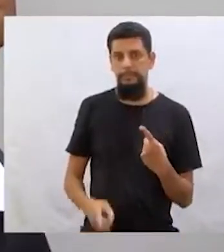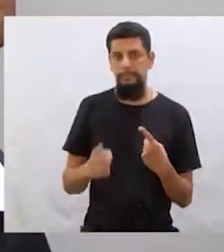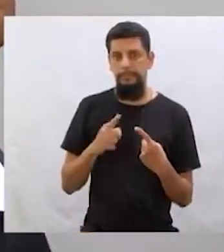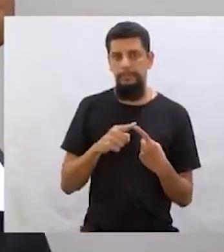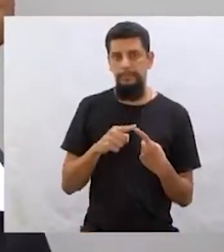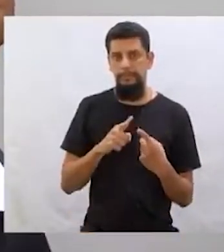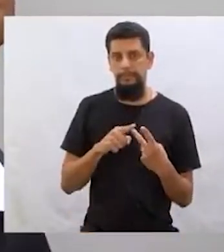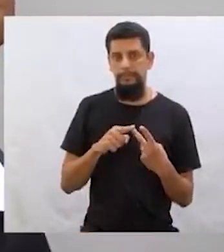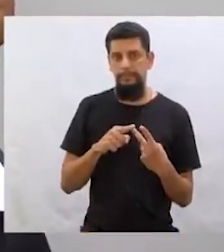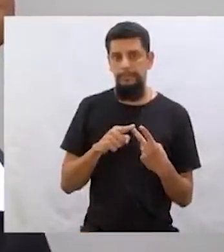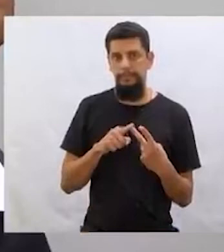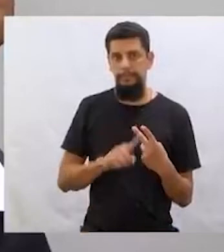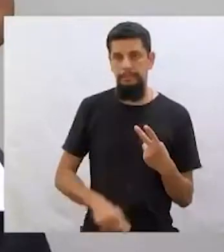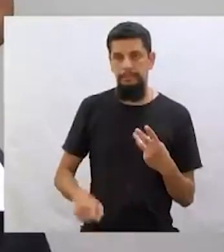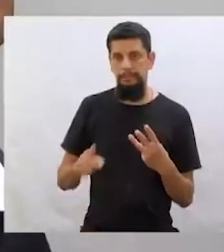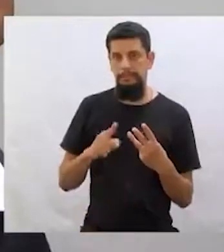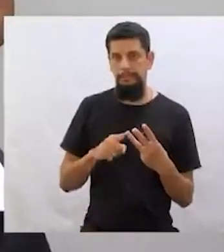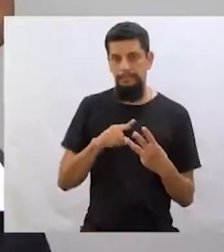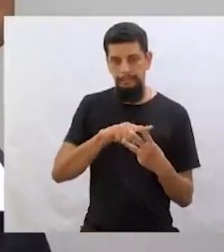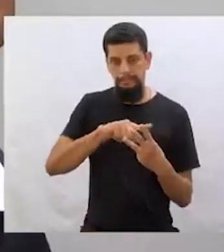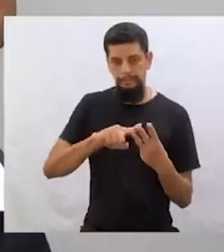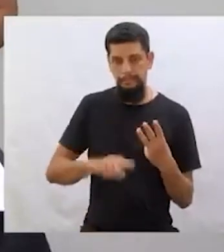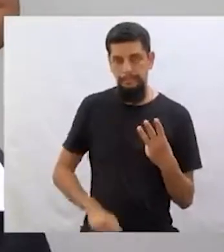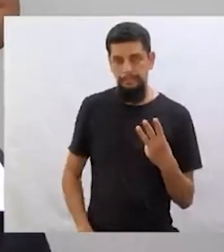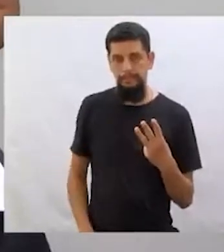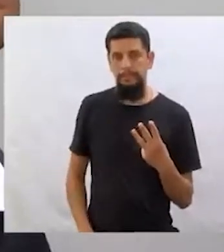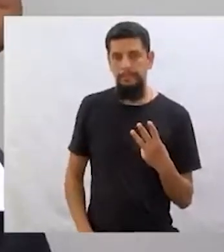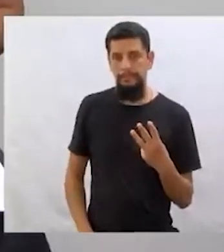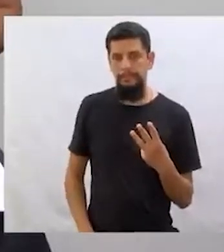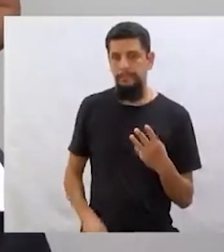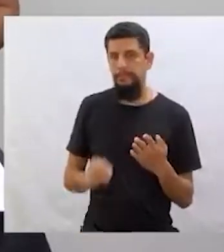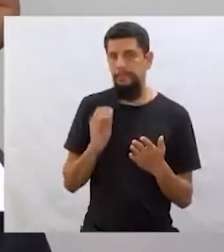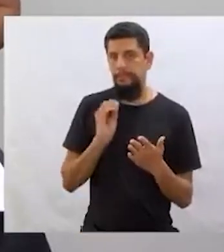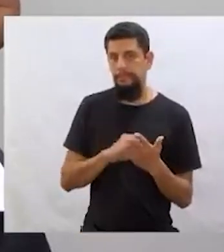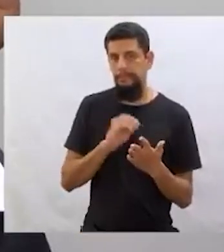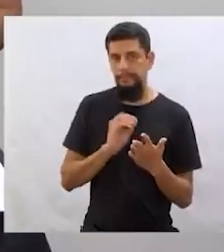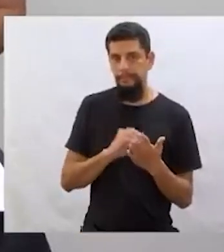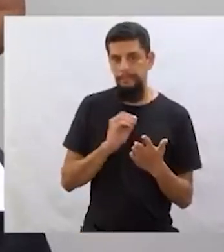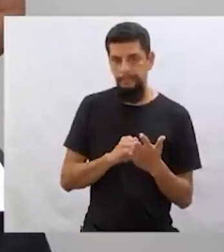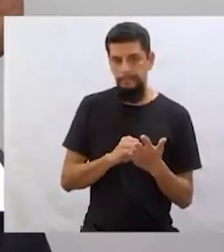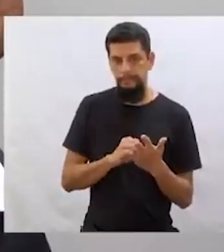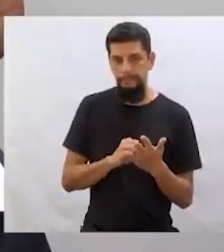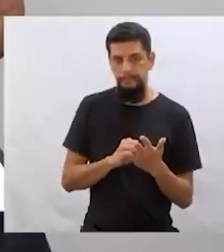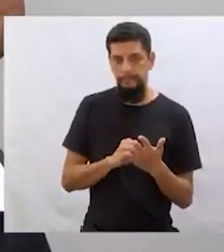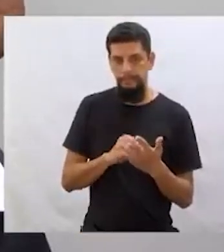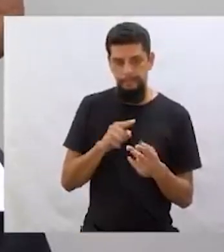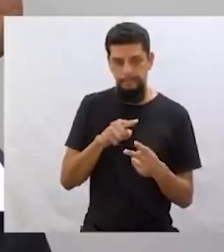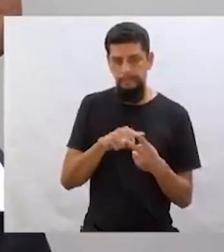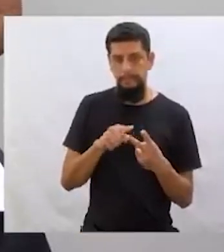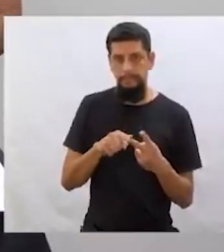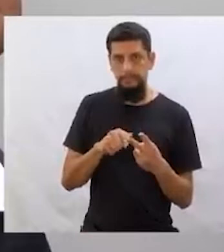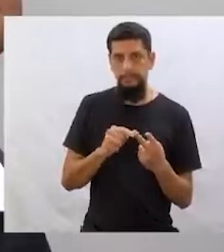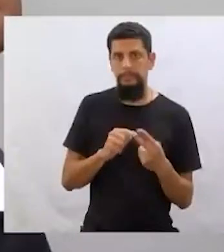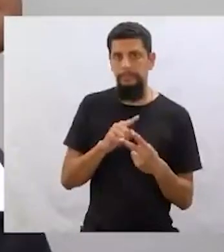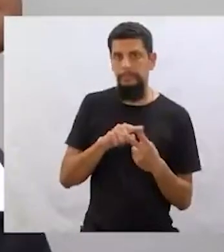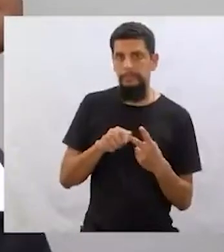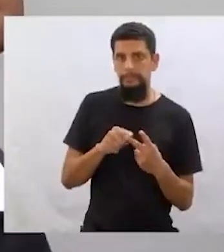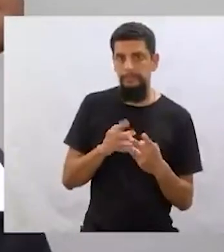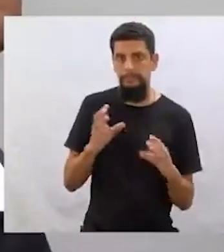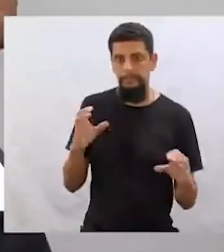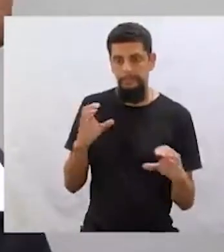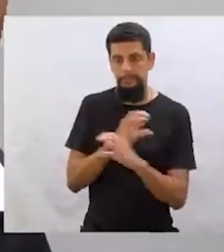1, 2, 3. Faltou uns dedinhos para completarem, né, meu tabuleiro